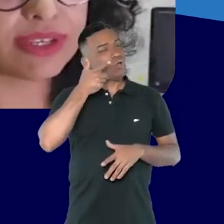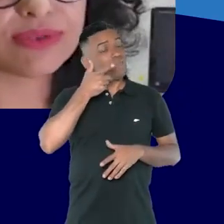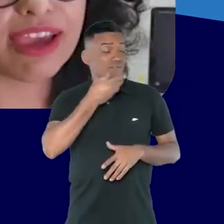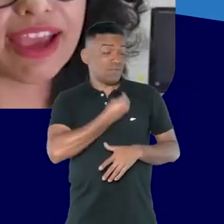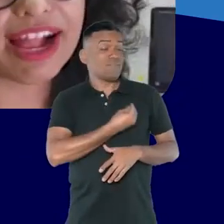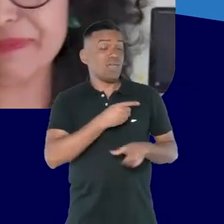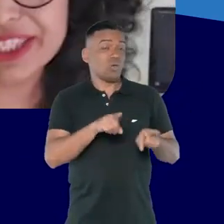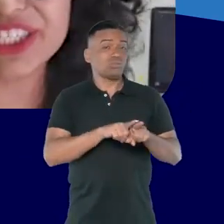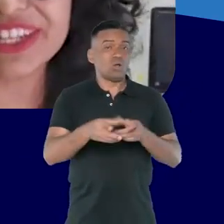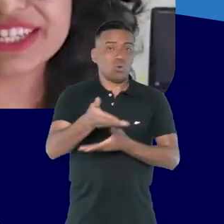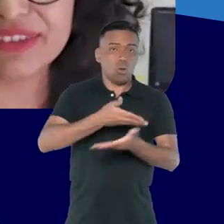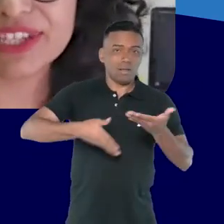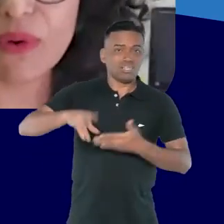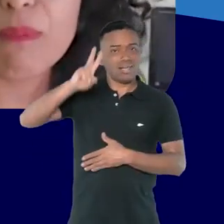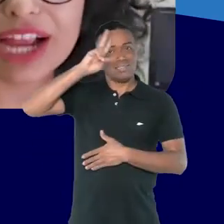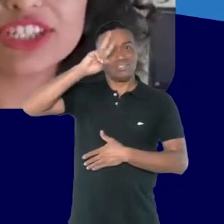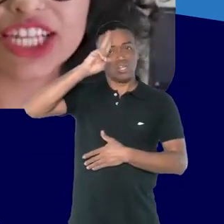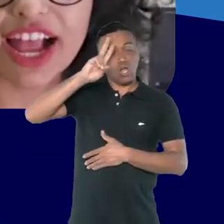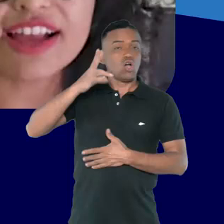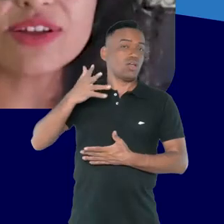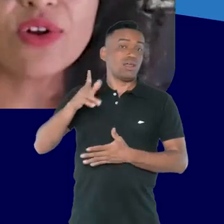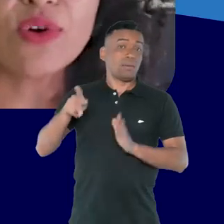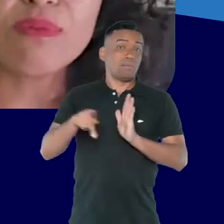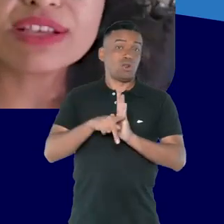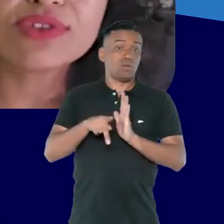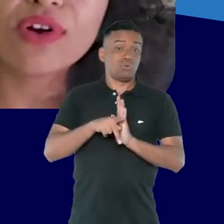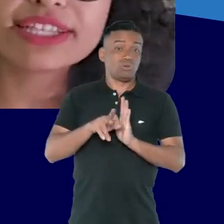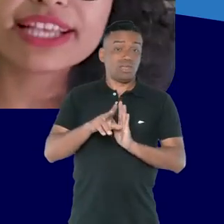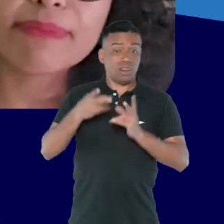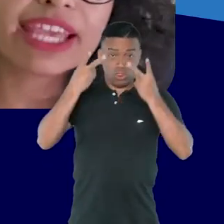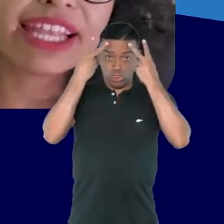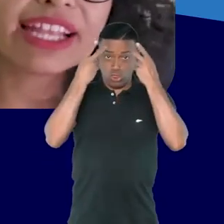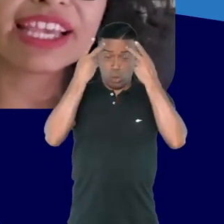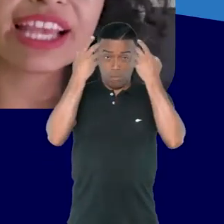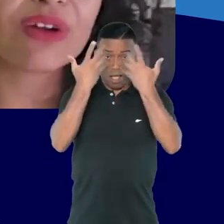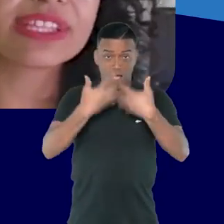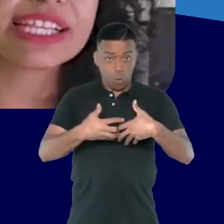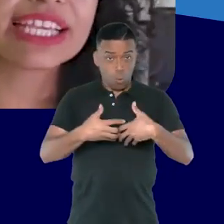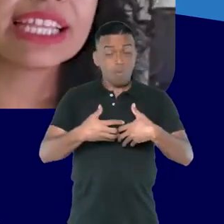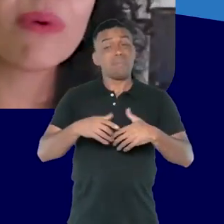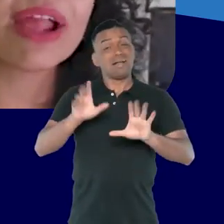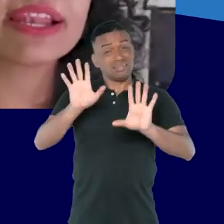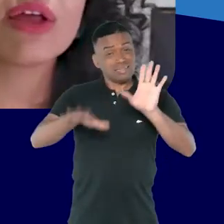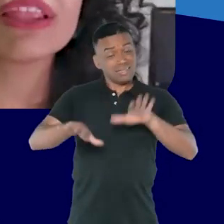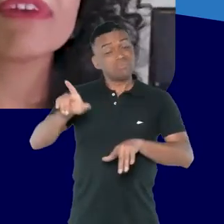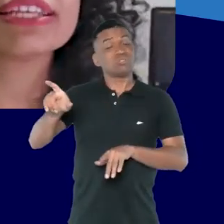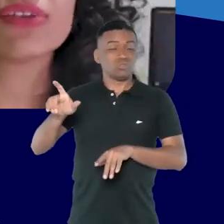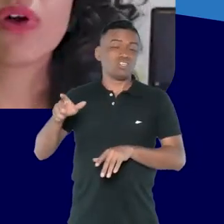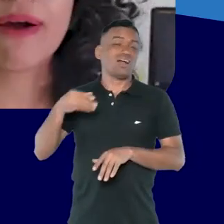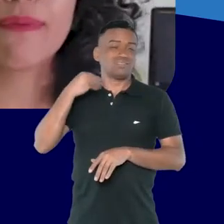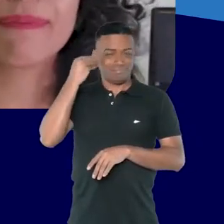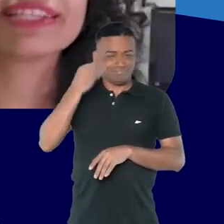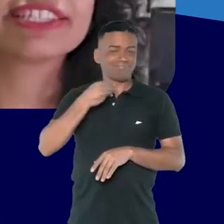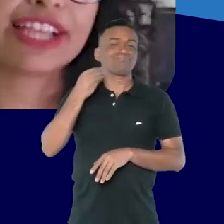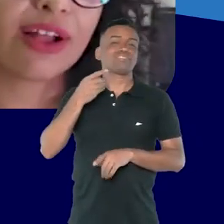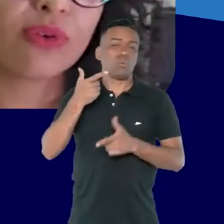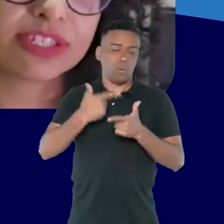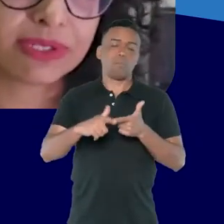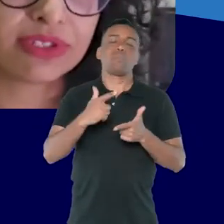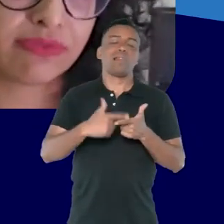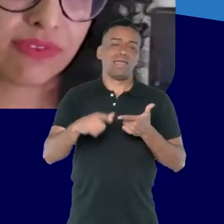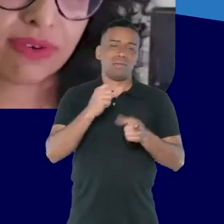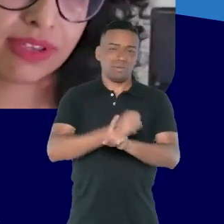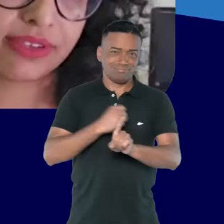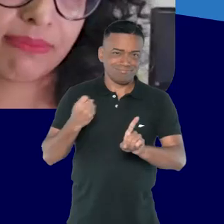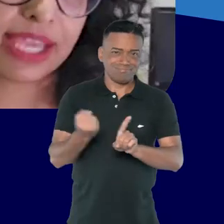também viveram. Isso é a representatividade, né? Você compartilhar uma história e saber que não deveria ser normal, mas que